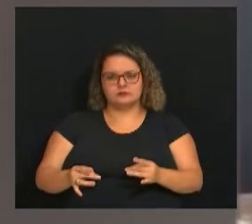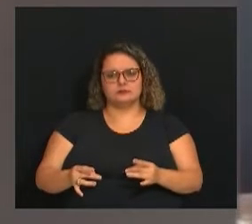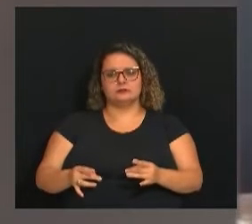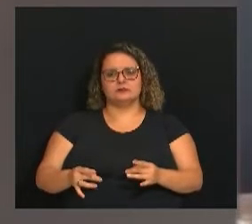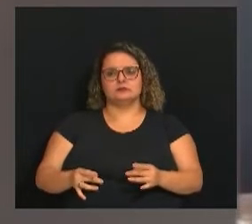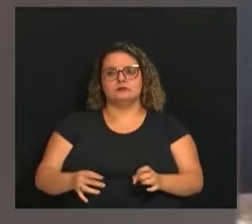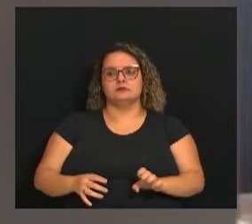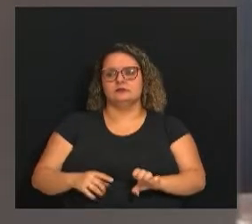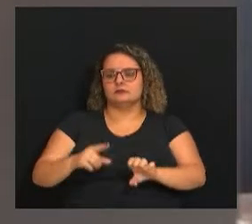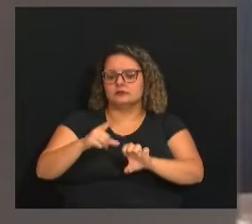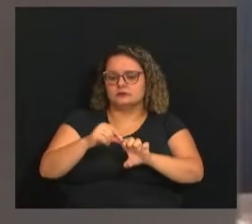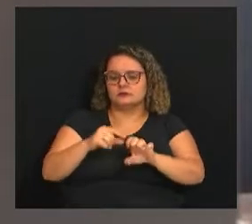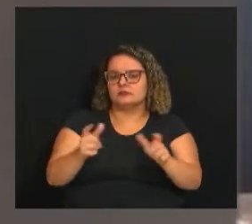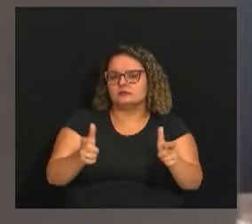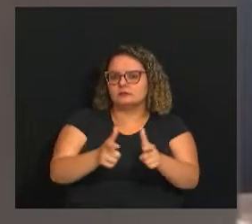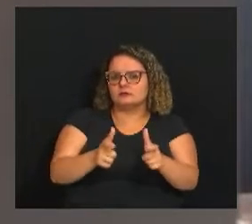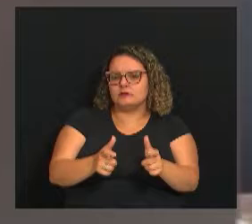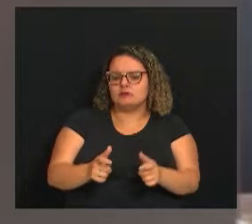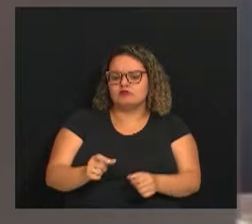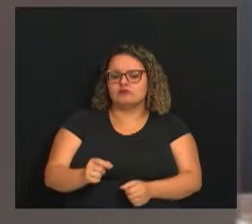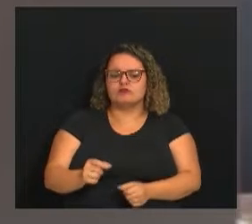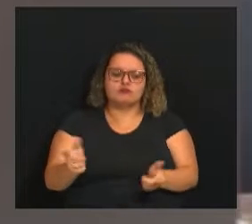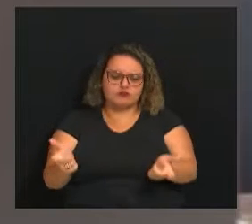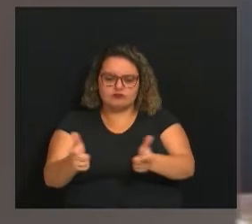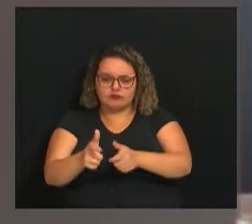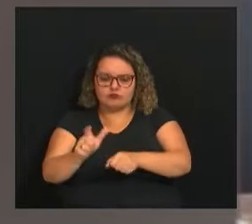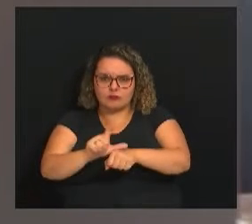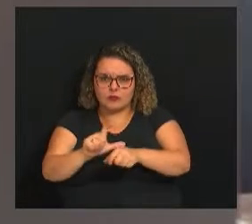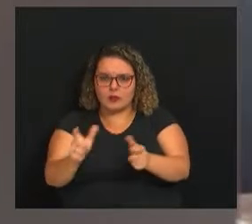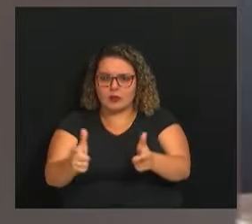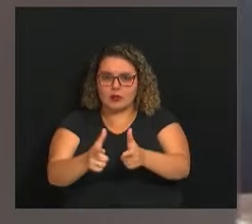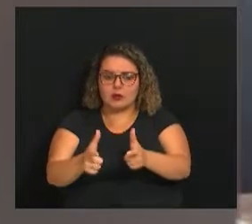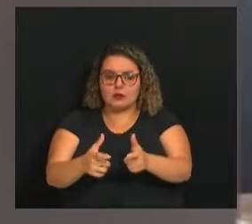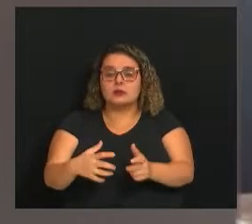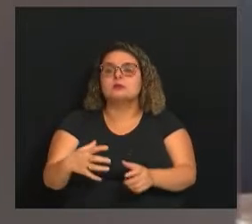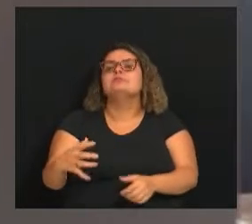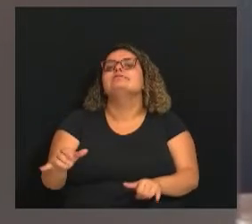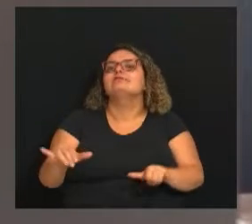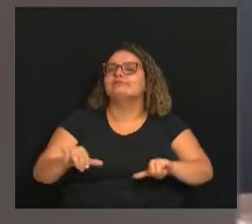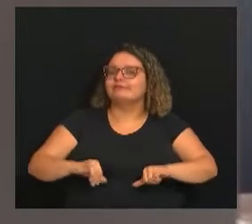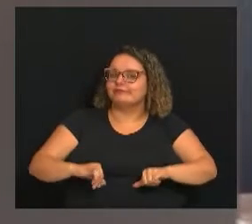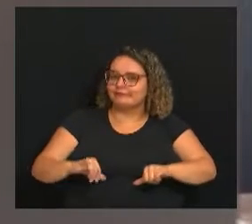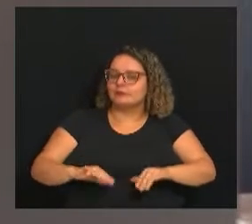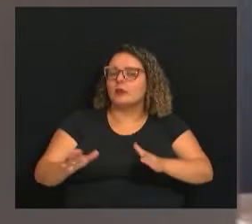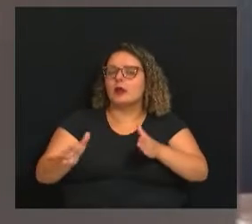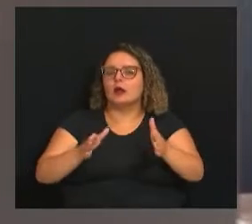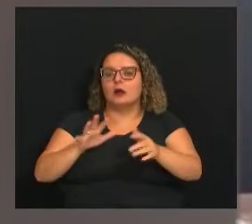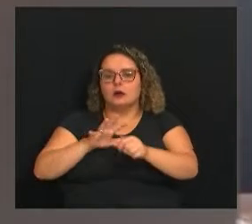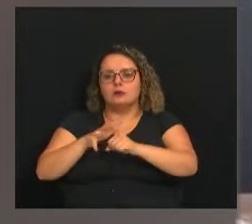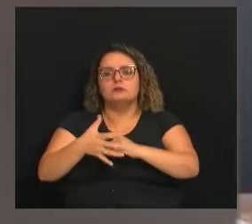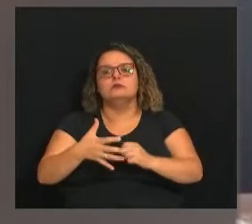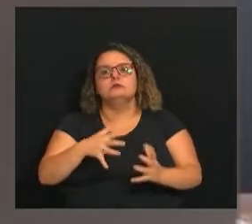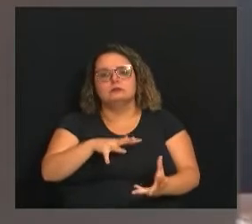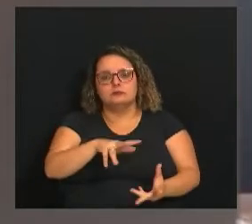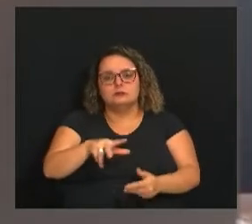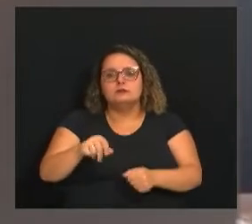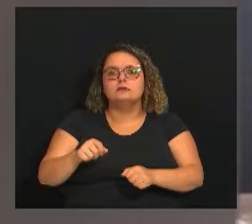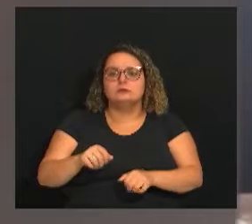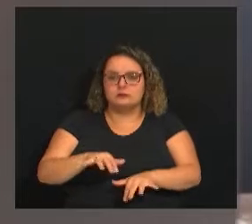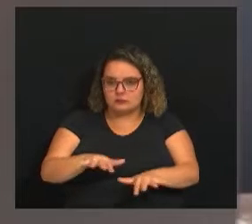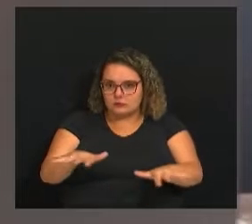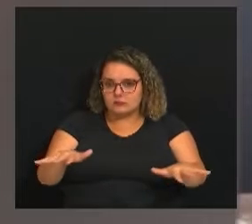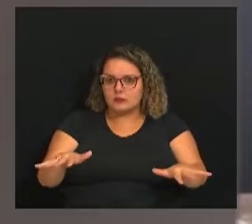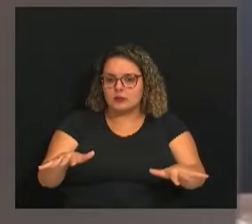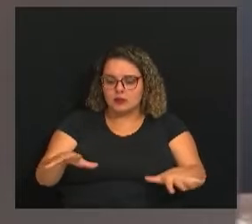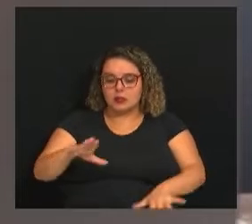pequenos comerciantes, aquele setor que foi mais impactado com a pandemia. Então, o município de Campinas,